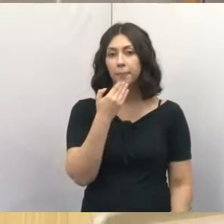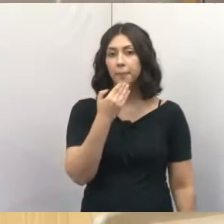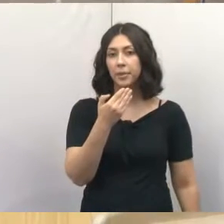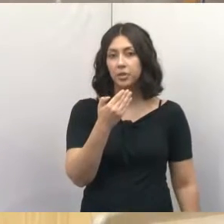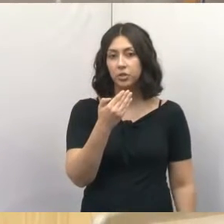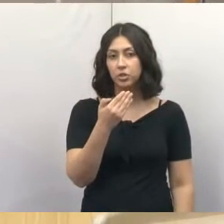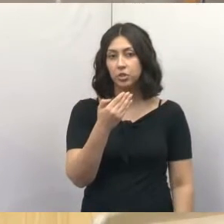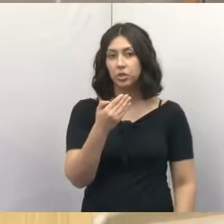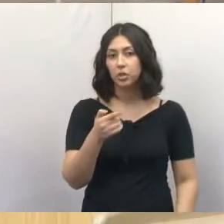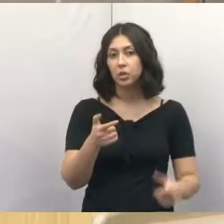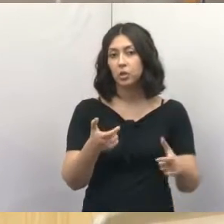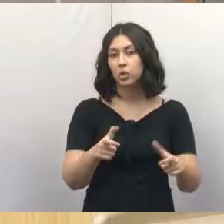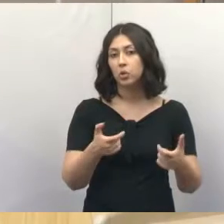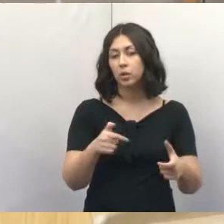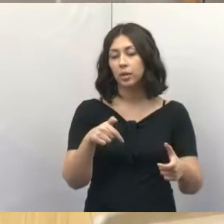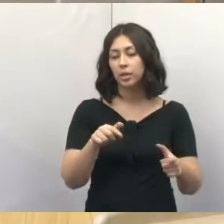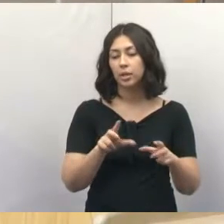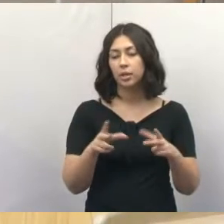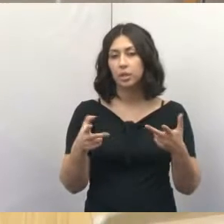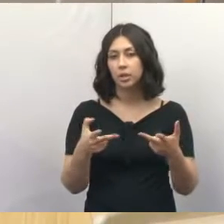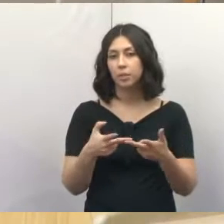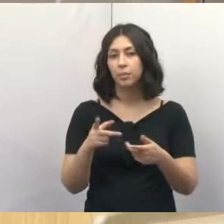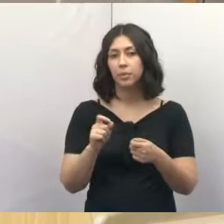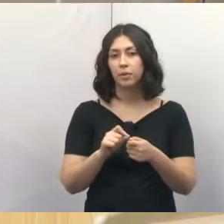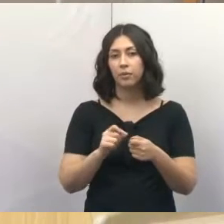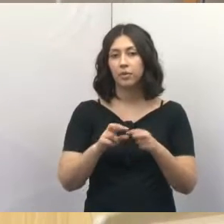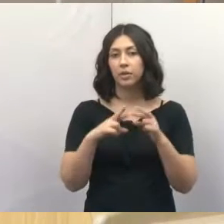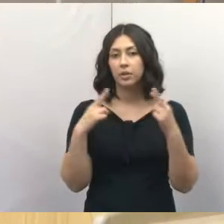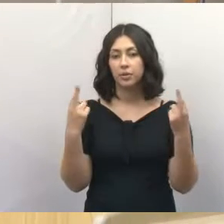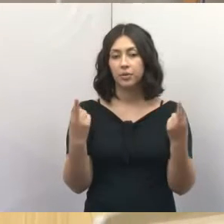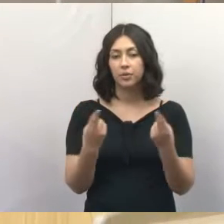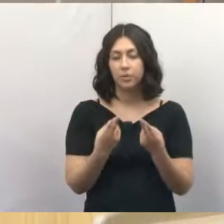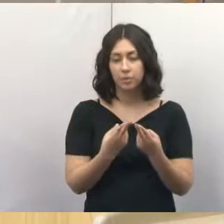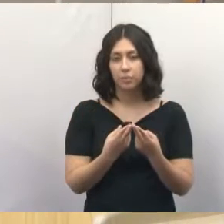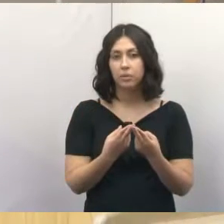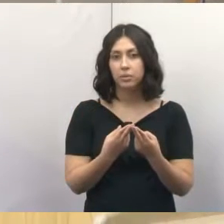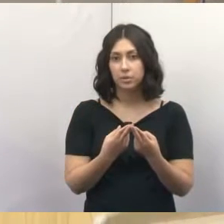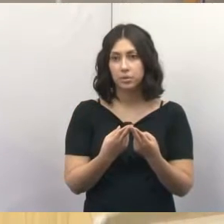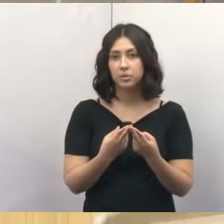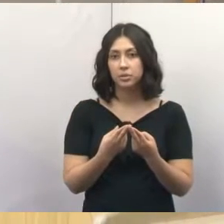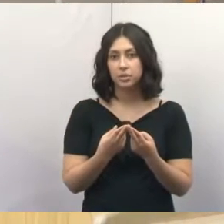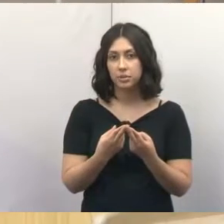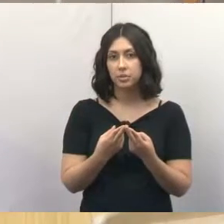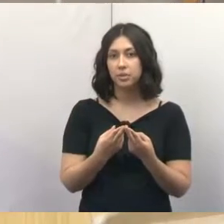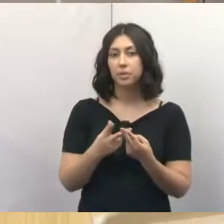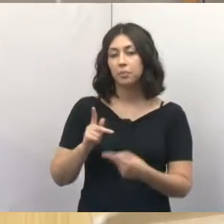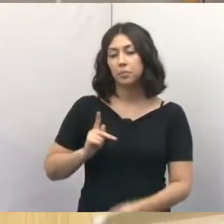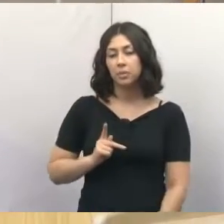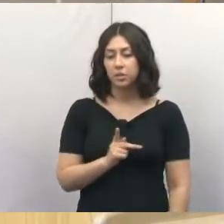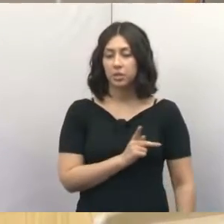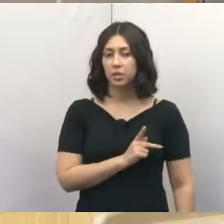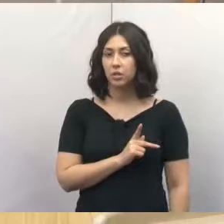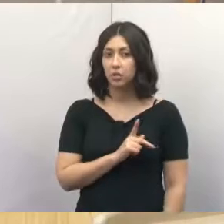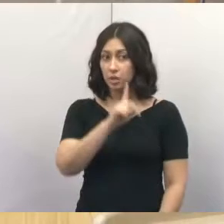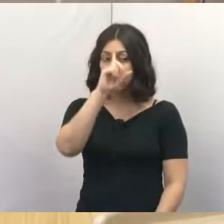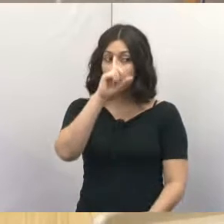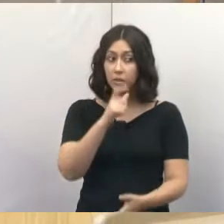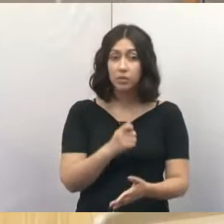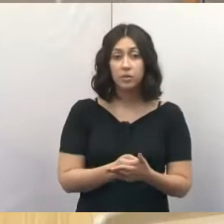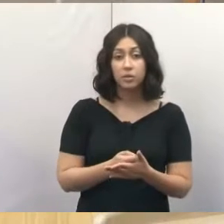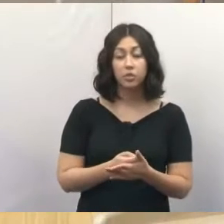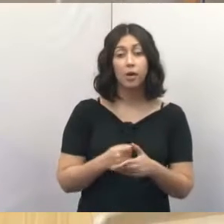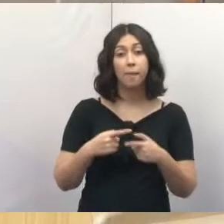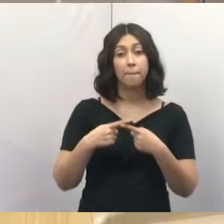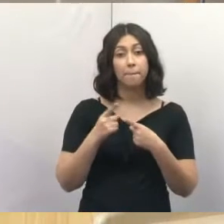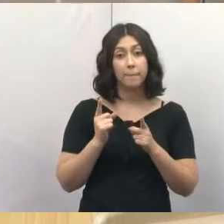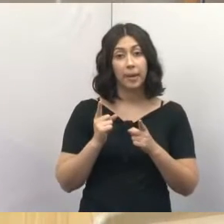utilização do espaço físico da Câmara Municipal para a realização de reuniões, o que poderá ser definido a critério da presidência, desde que não interfira